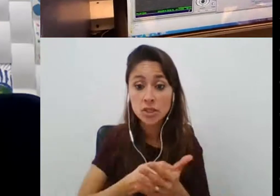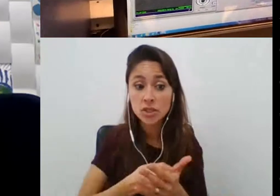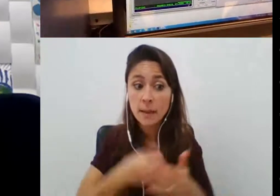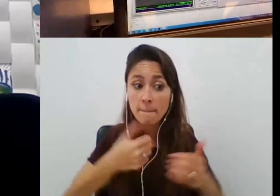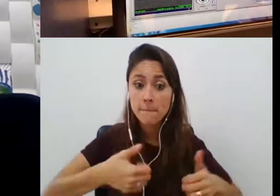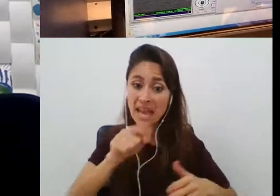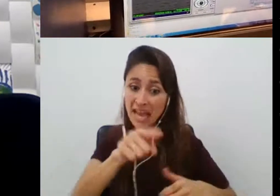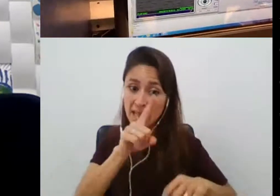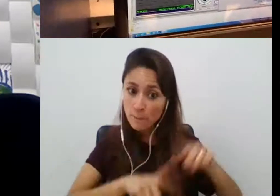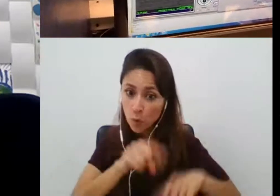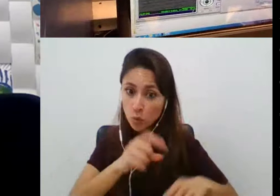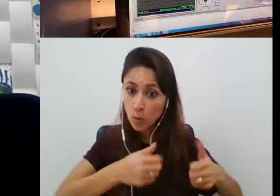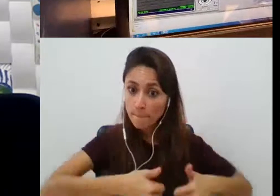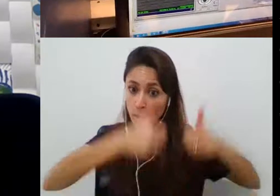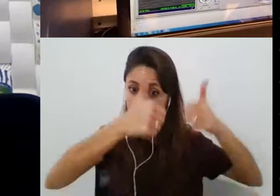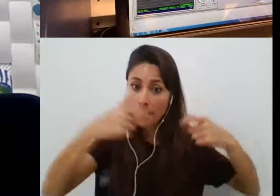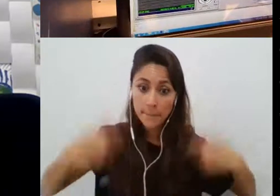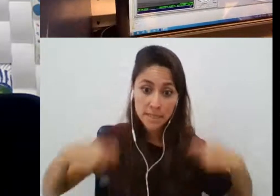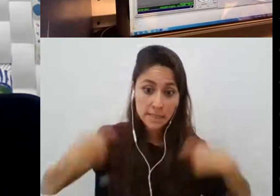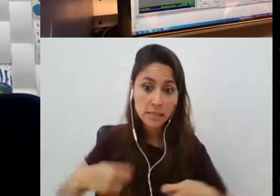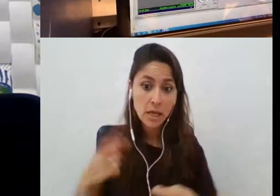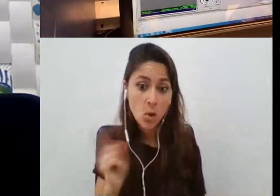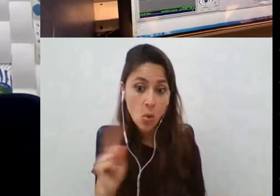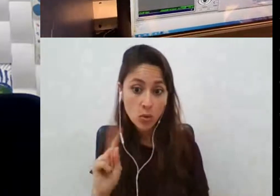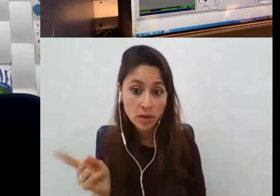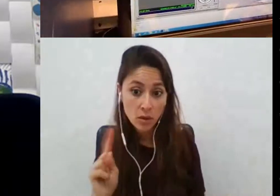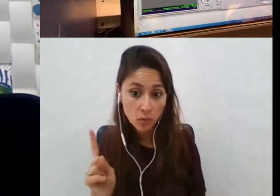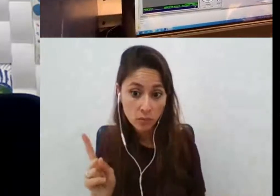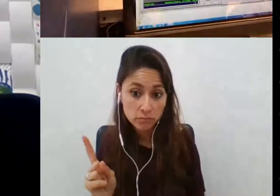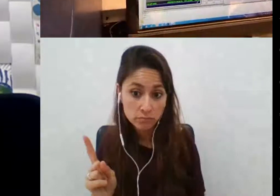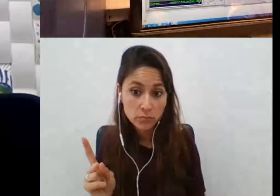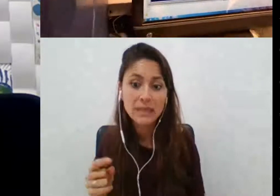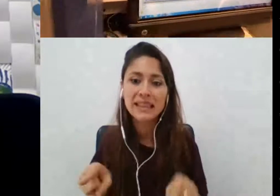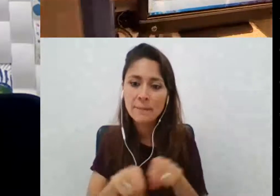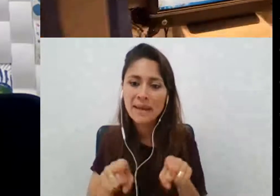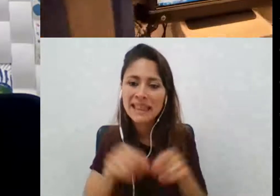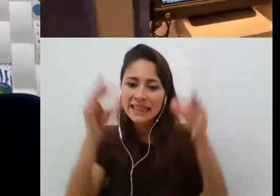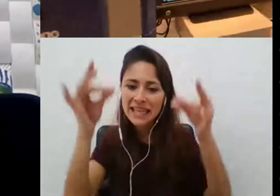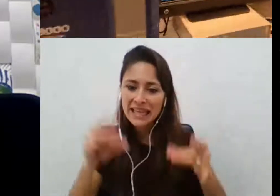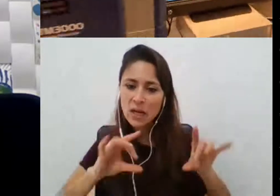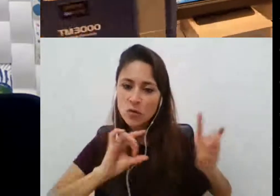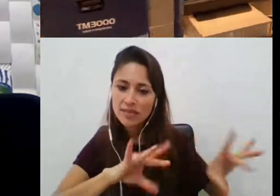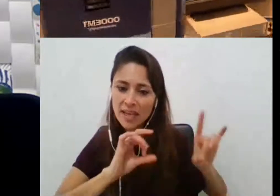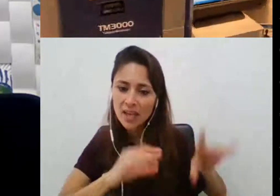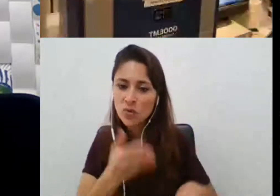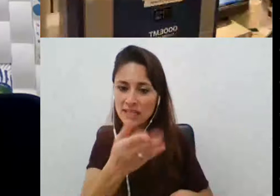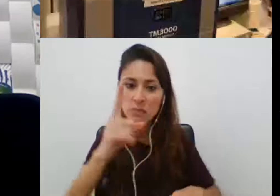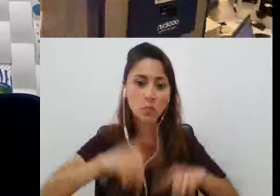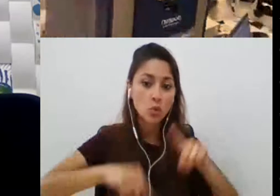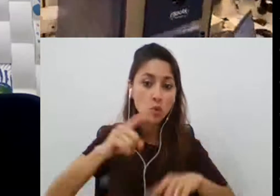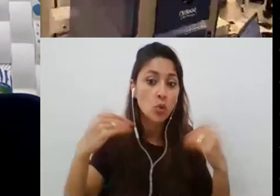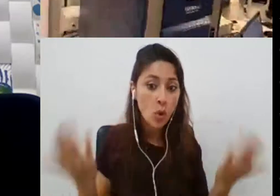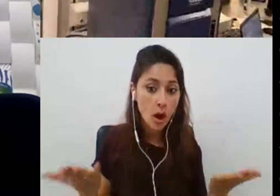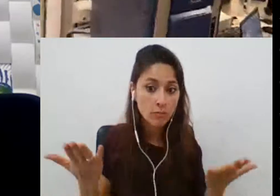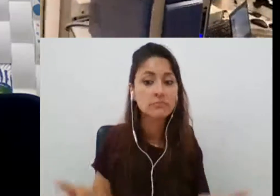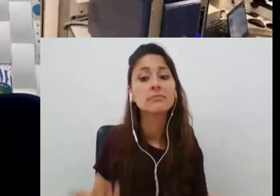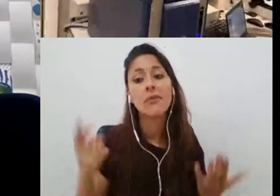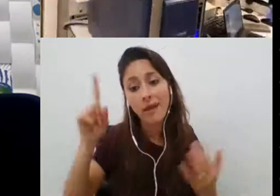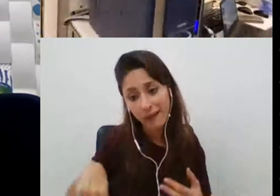ou criamos a especificação técnica para esse produto. Tá? Então, aqui é um dos exemplos que a